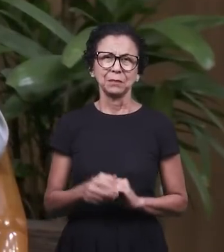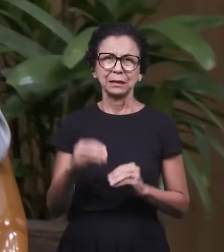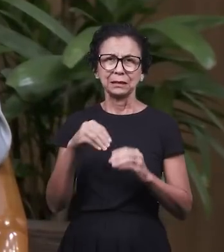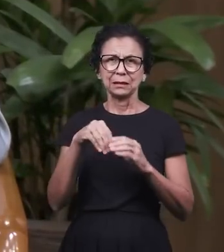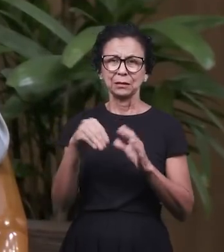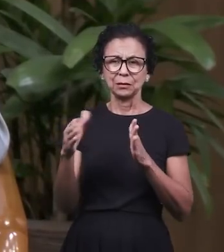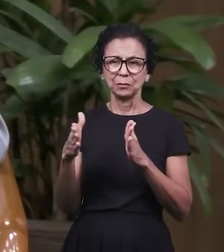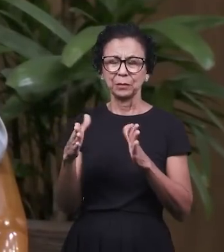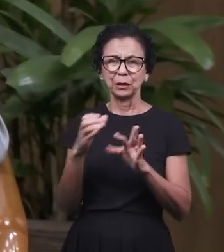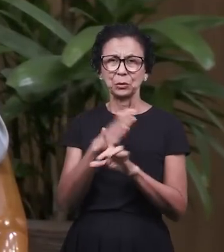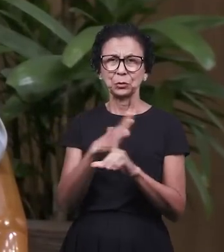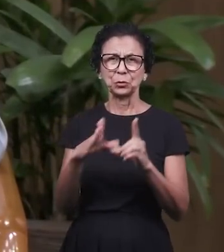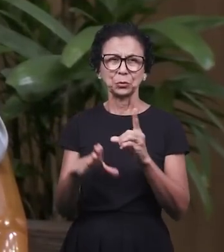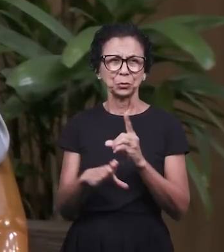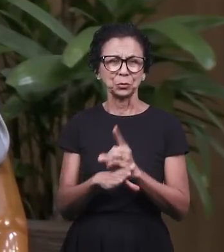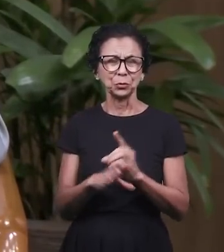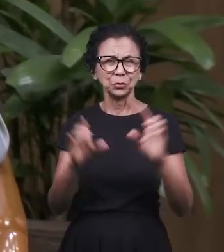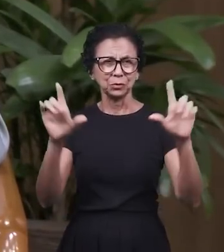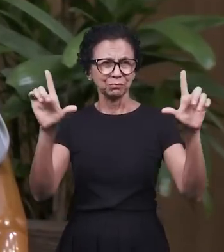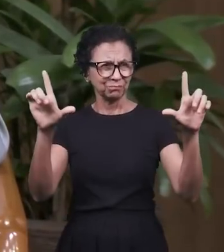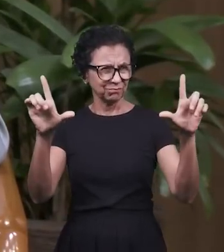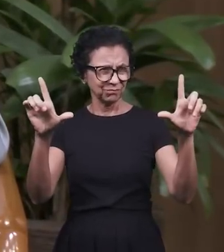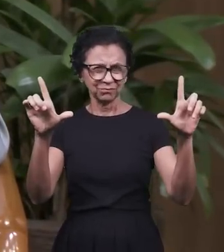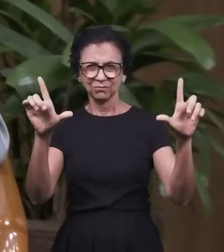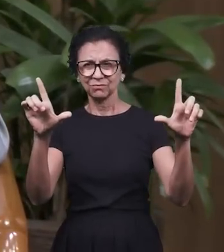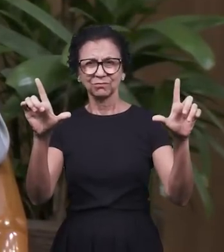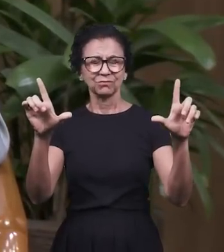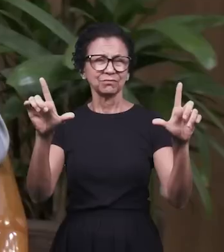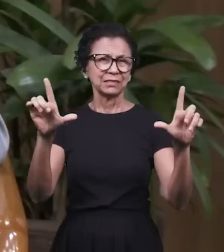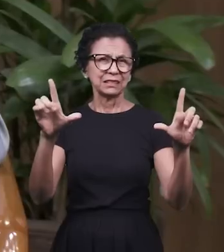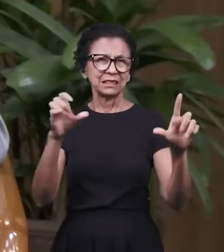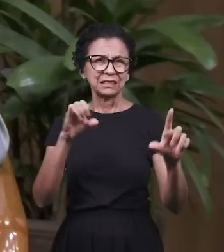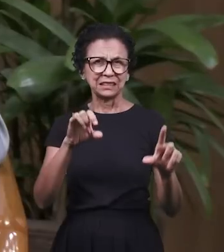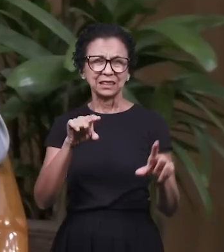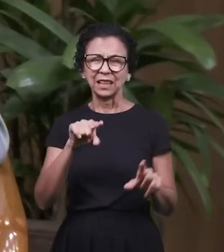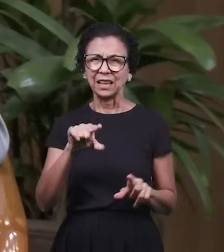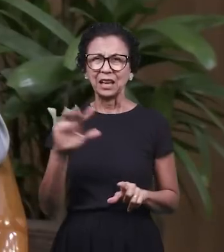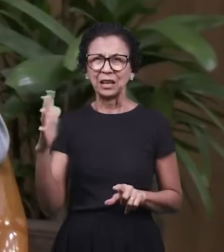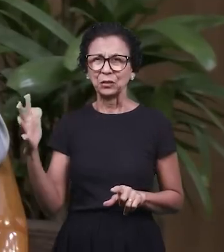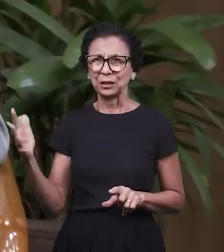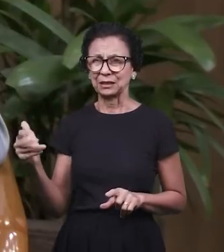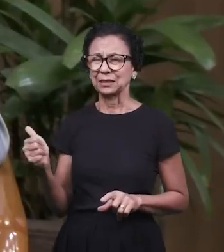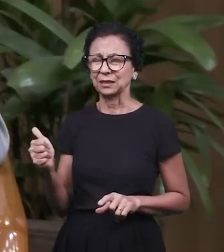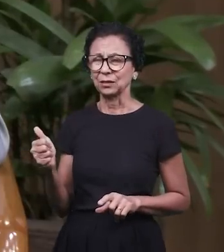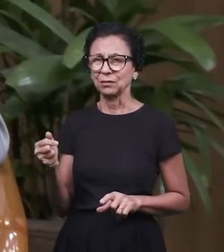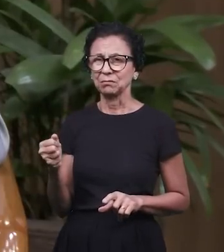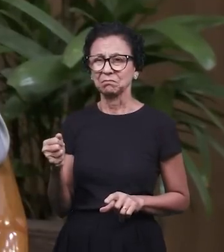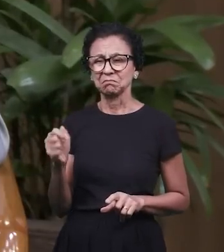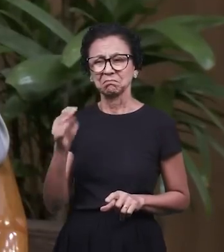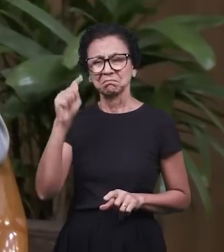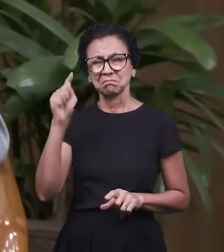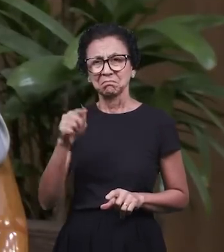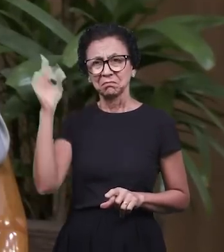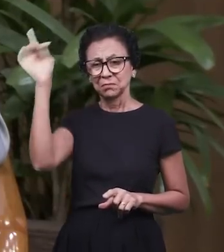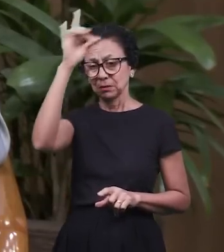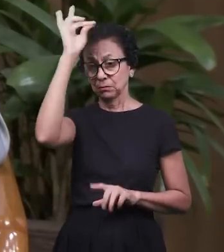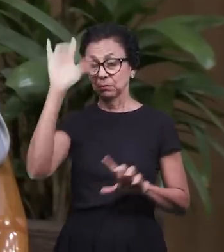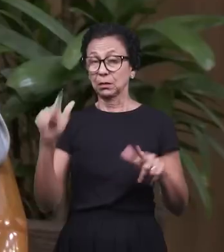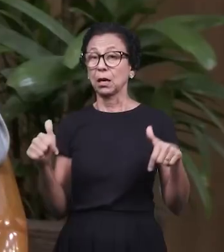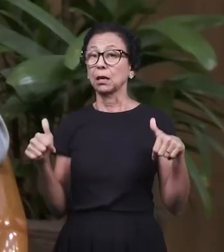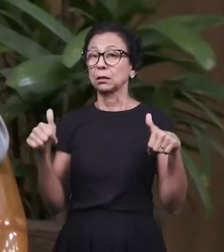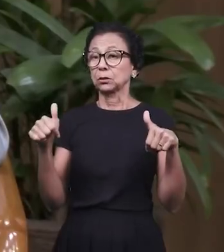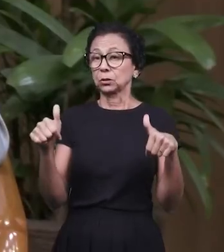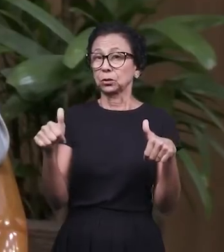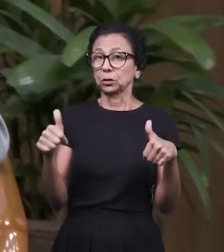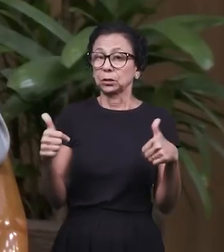aquilo que estava acontecendo era de fato uma adoração e se havia lugar para o Espírito Santo agir no meio daquilo. Ah, tem